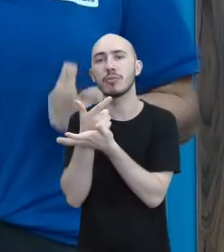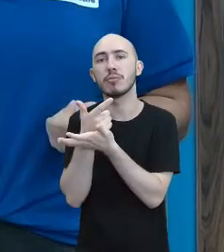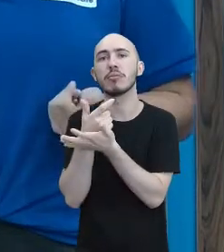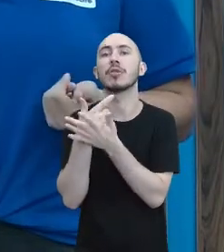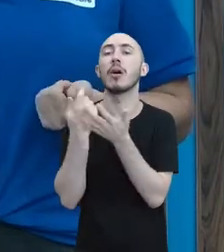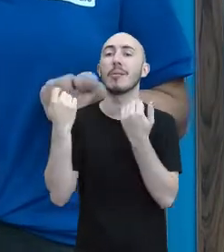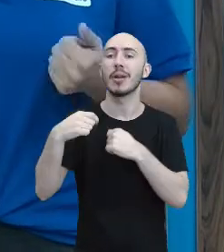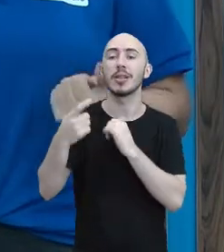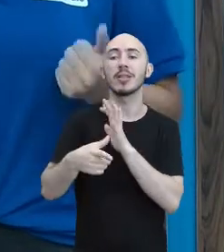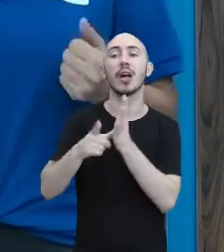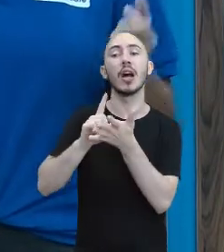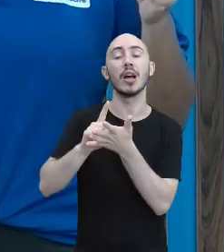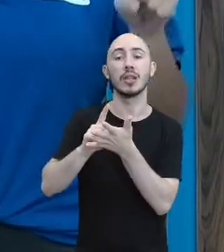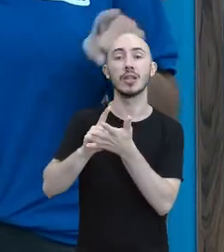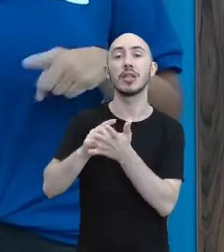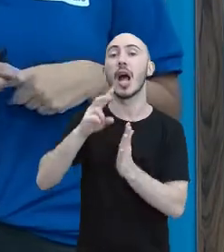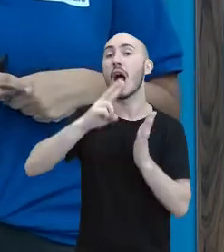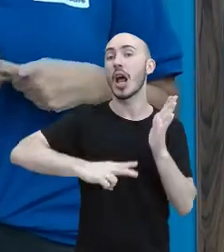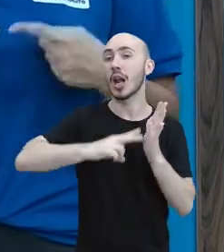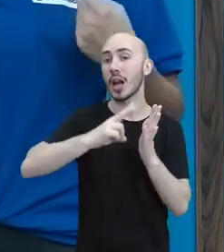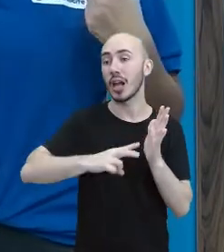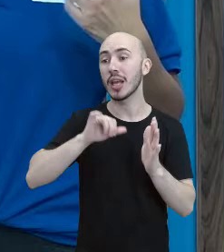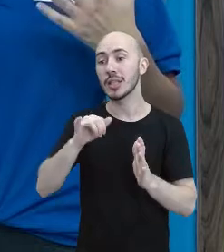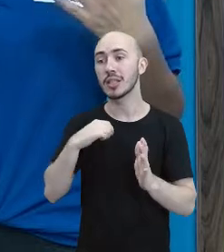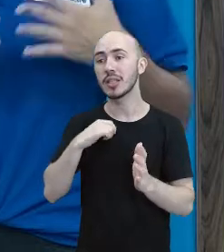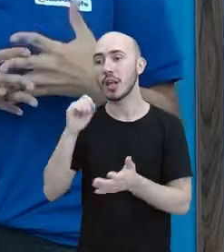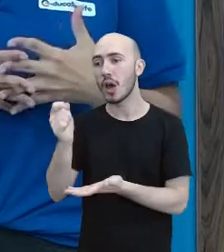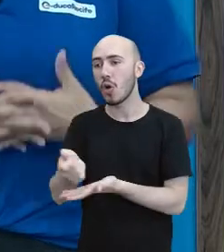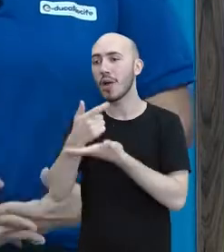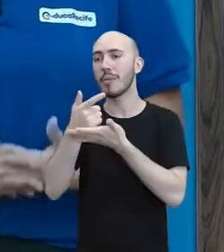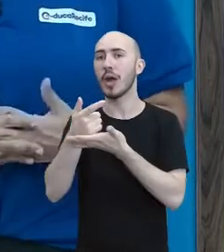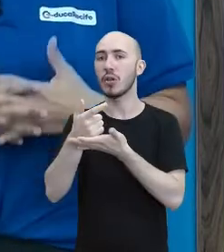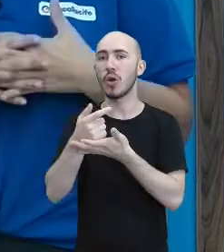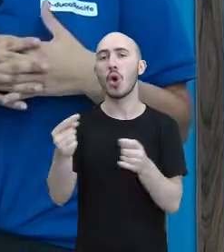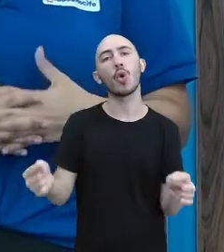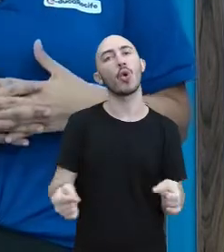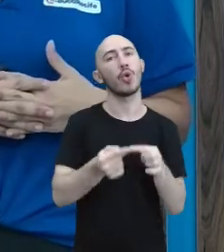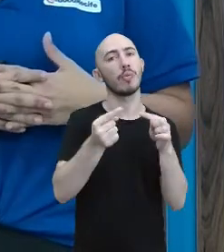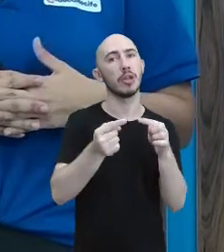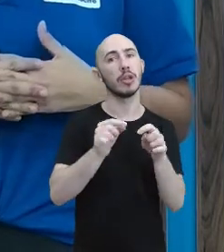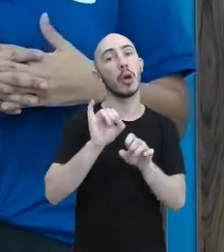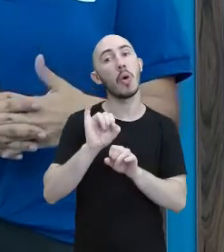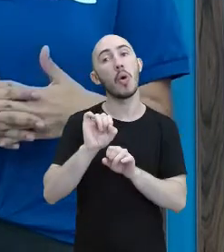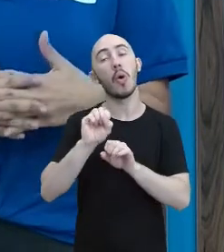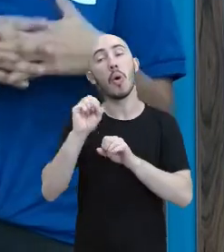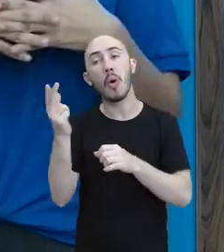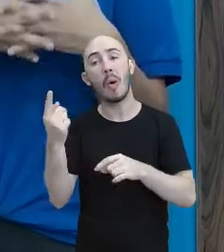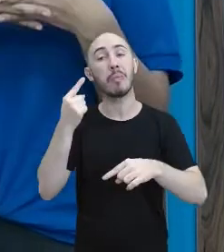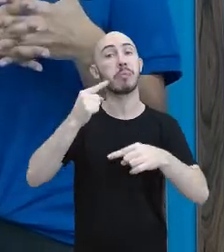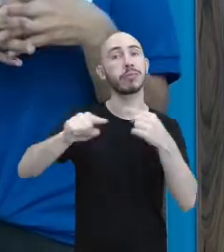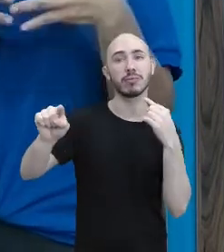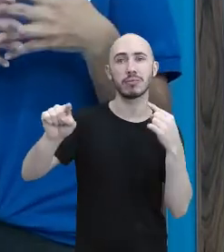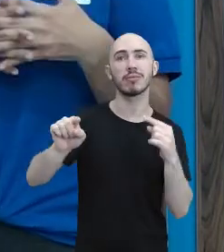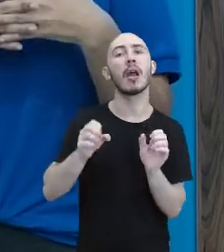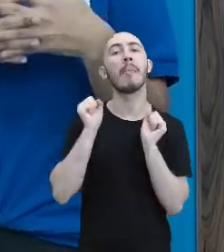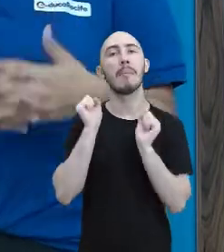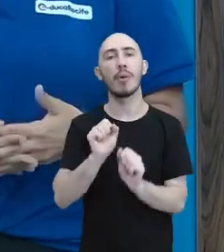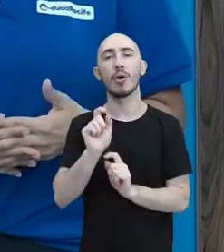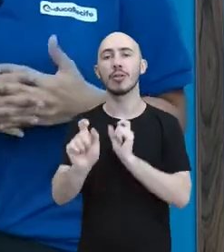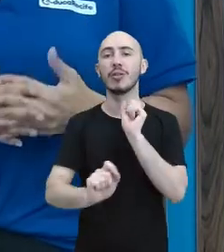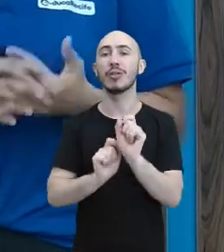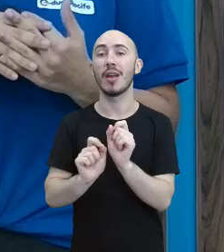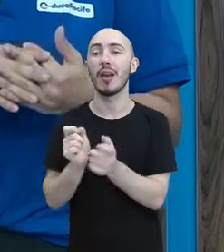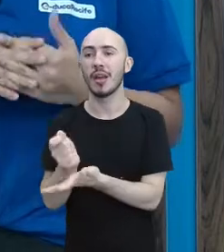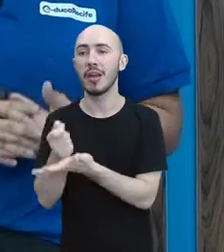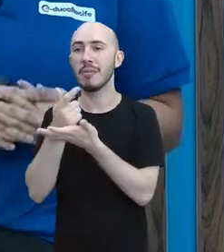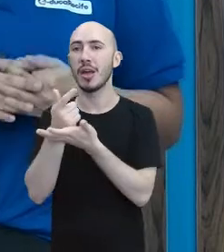a bula para saber se as substâncias elas têm interação medicamentosa. Por quê? Porque pode ser que essa interação